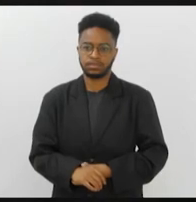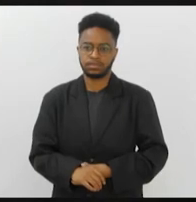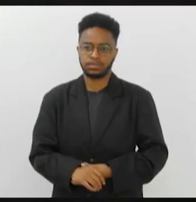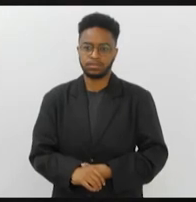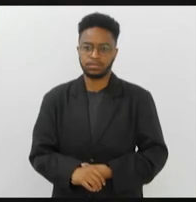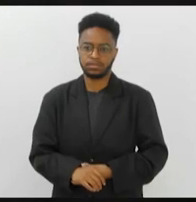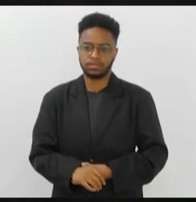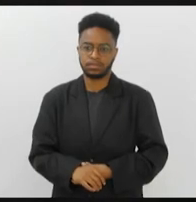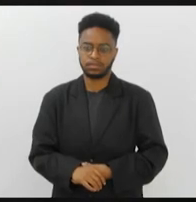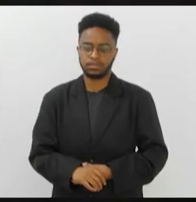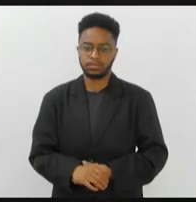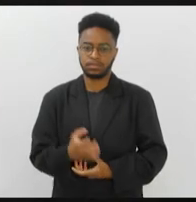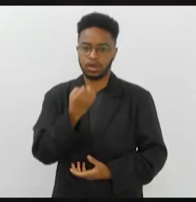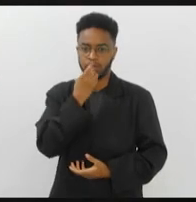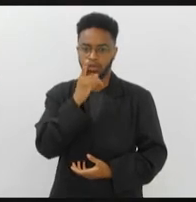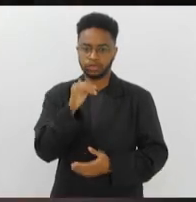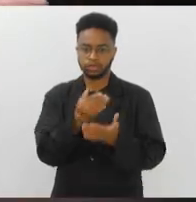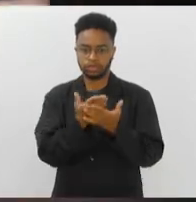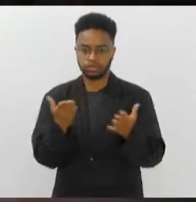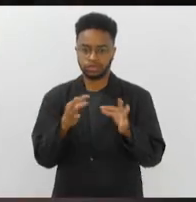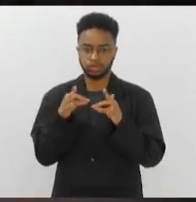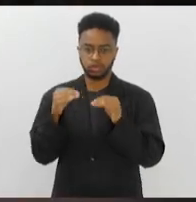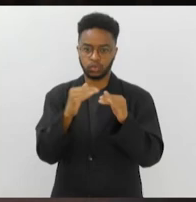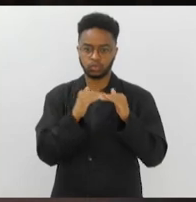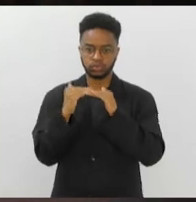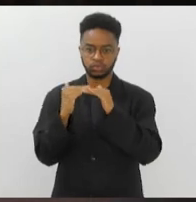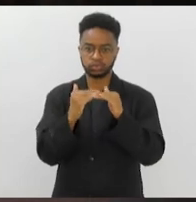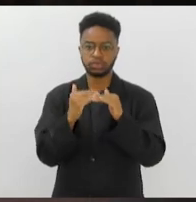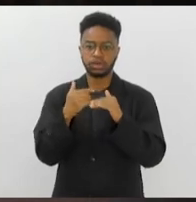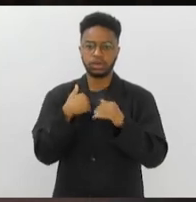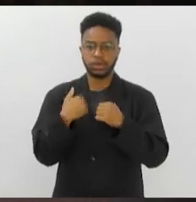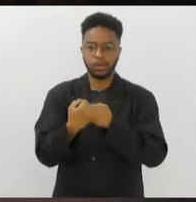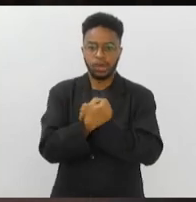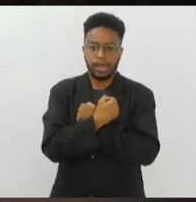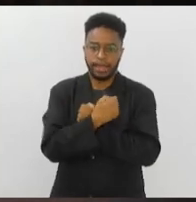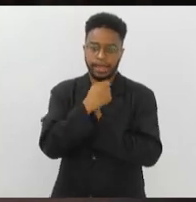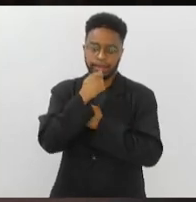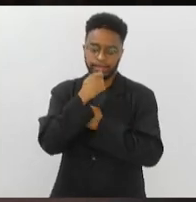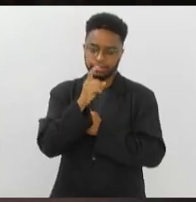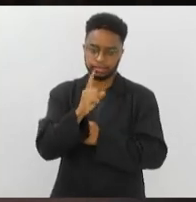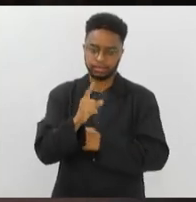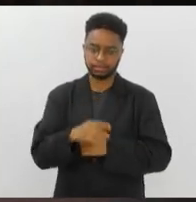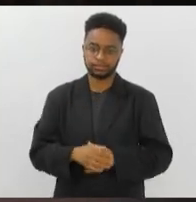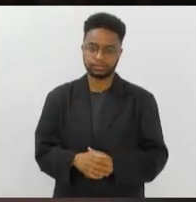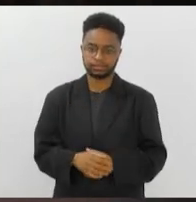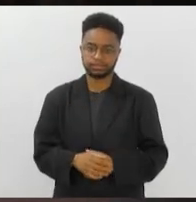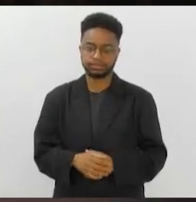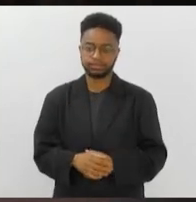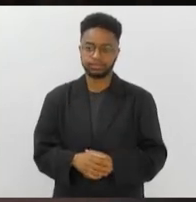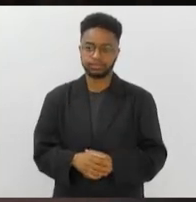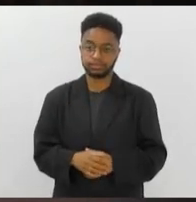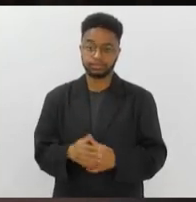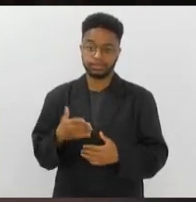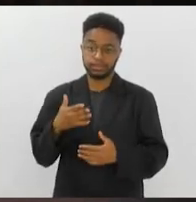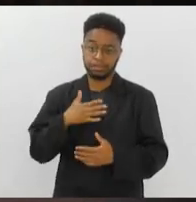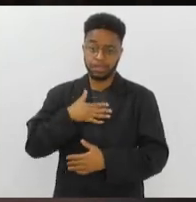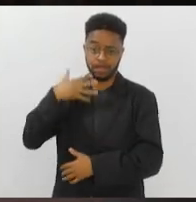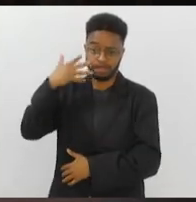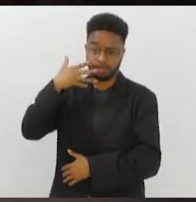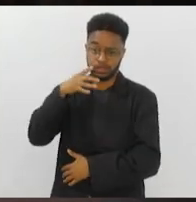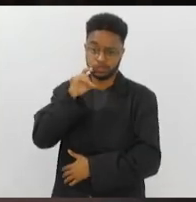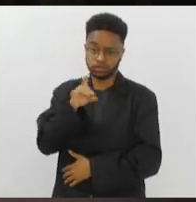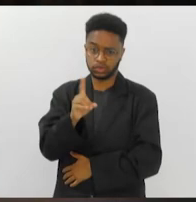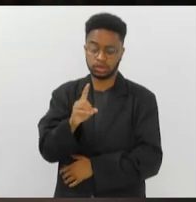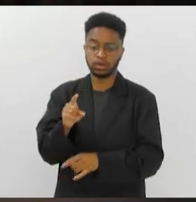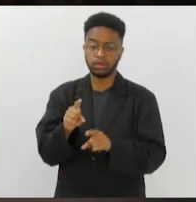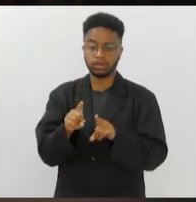Bom dia a todos e todas e todes, que eu não abracei ainda. Essa fala também não é só minha, é de toda a